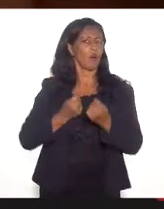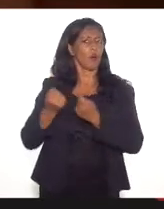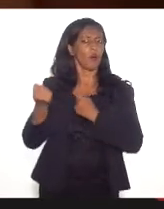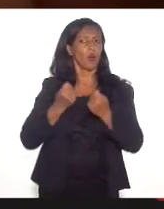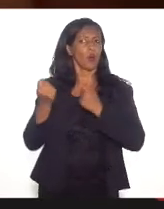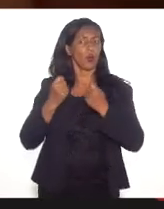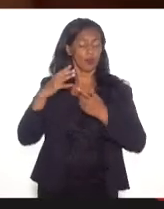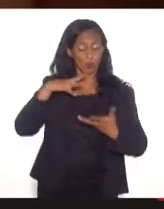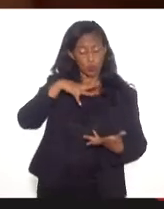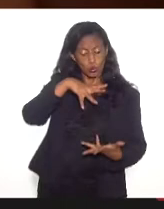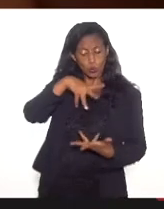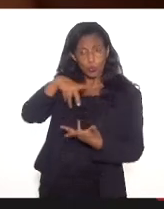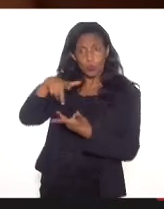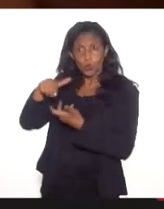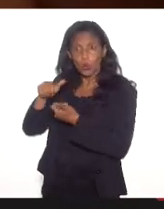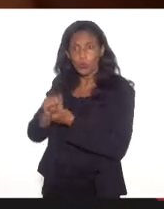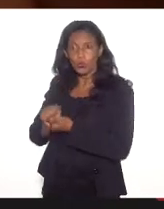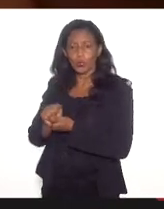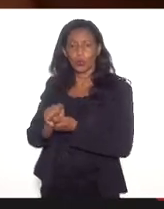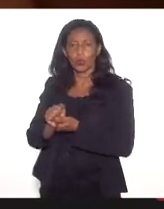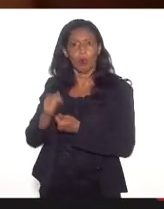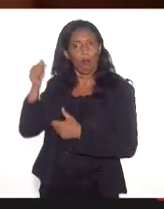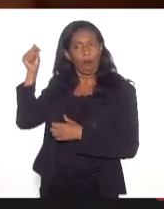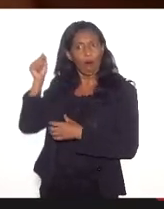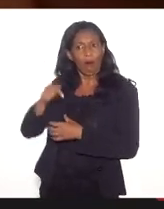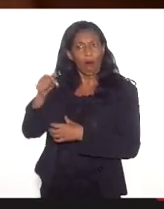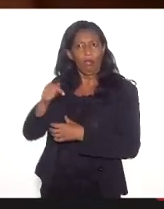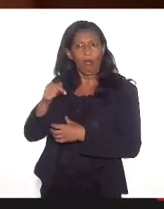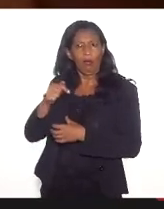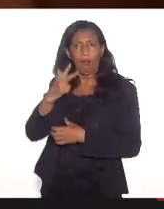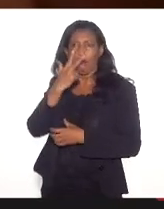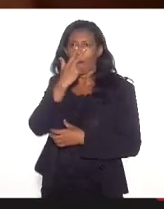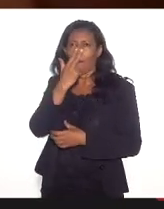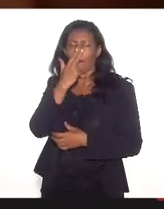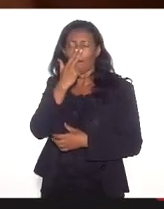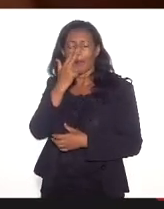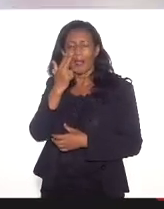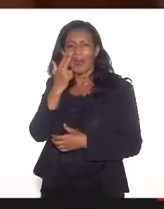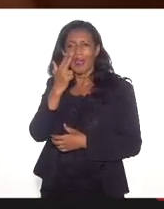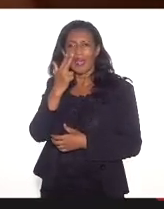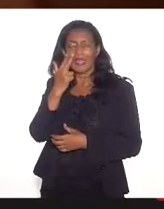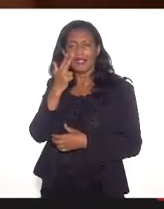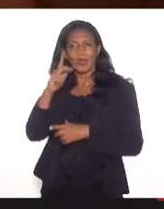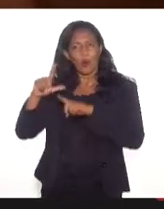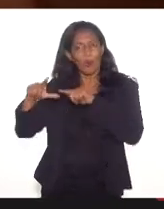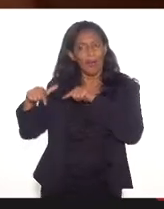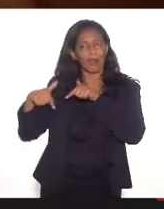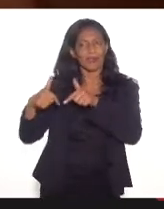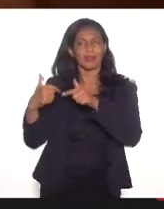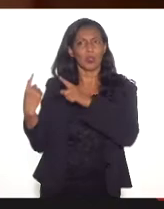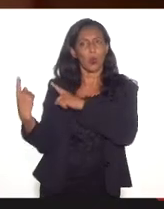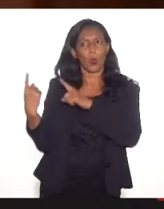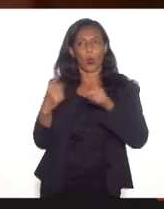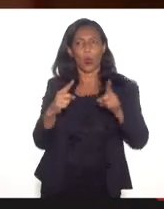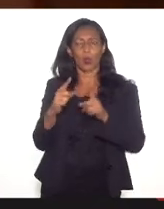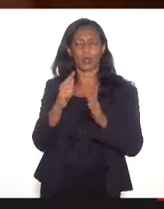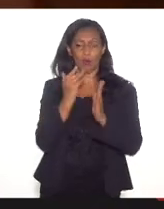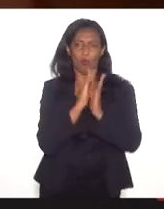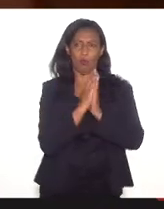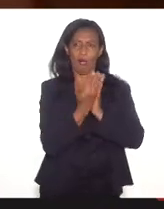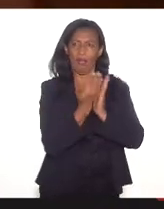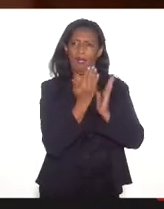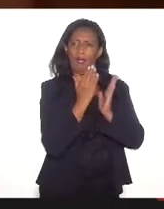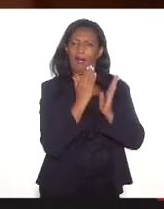liberal do mundo, de matriz liberal. Então, assim, isso é um tapa na cara do neoliberalismo. É um tapa na cara da agenda ultraliberal